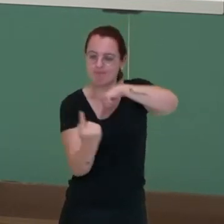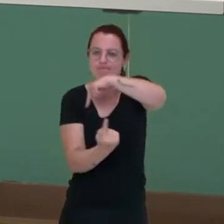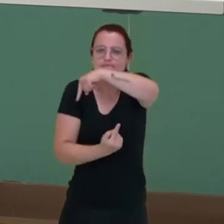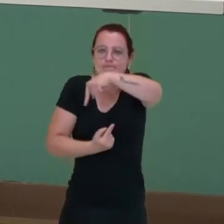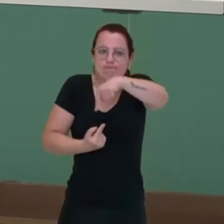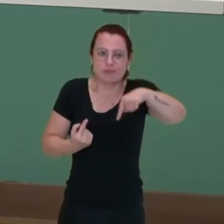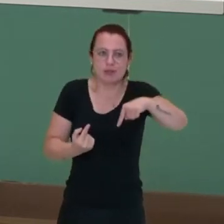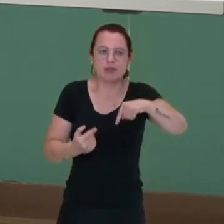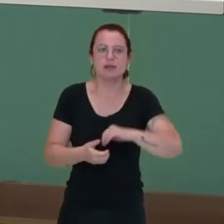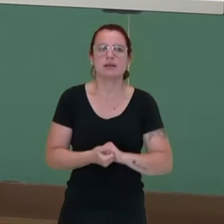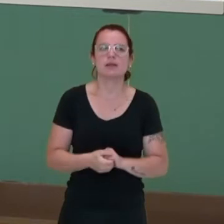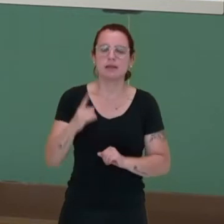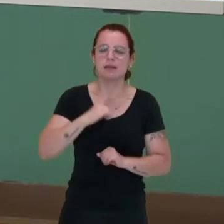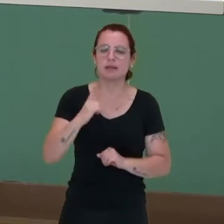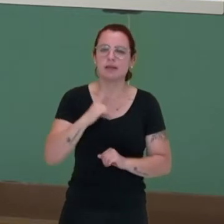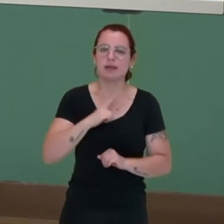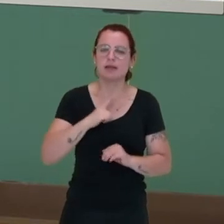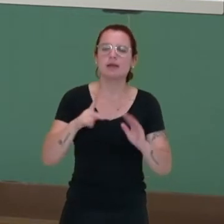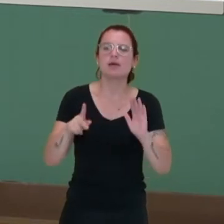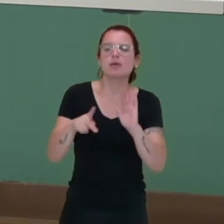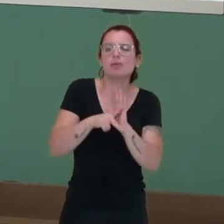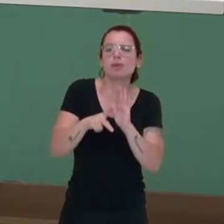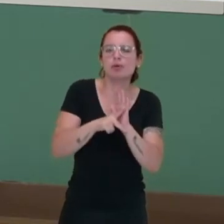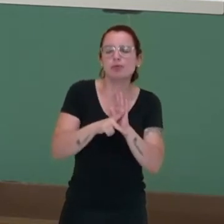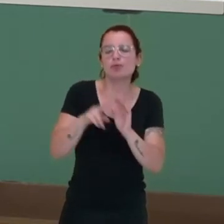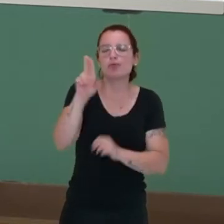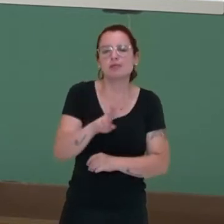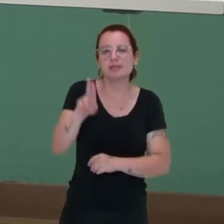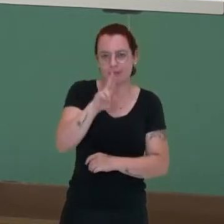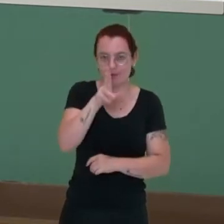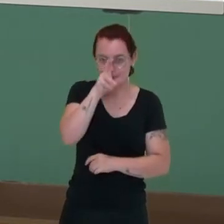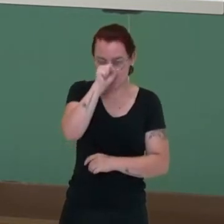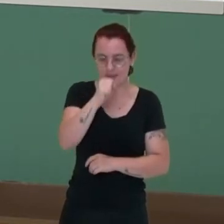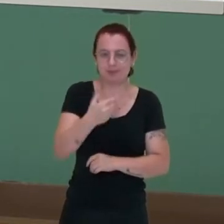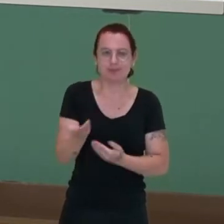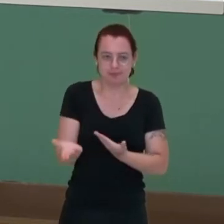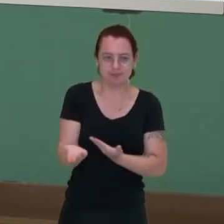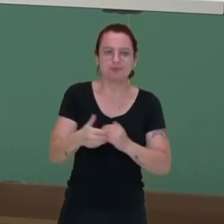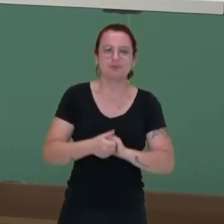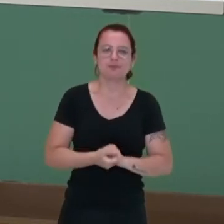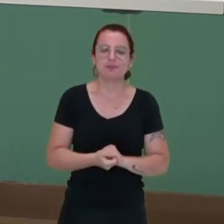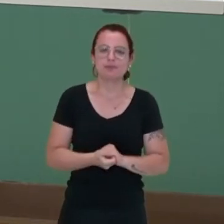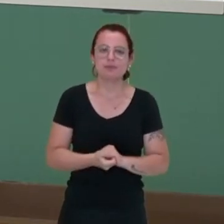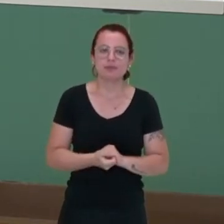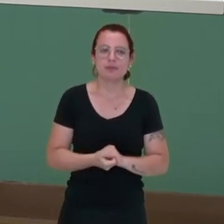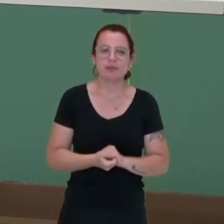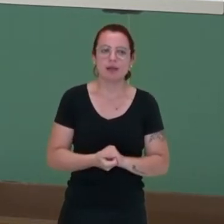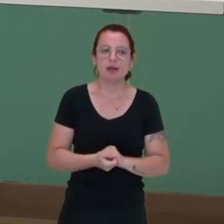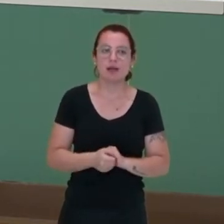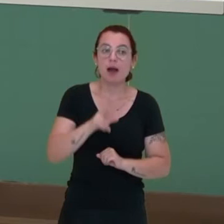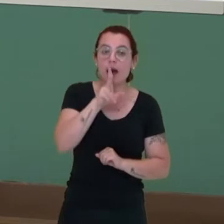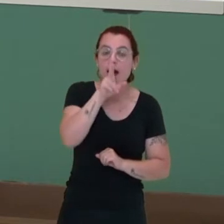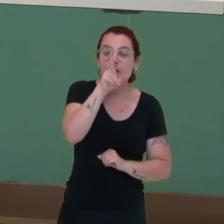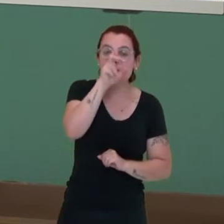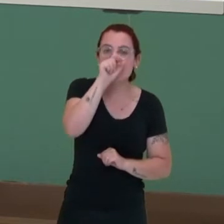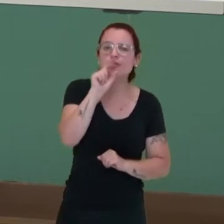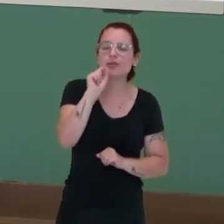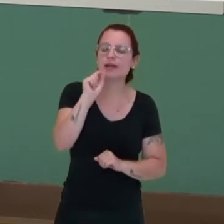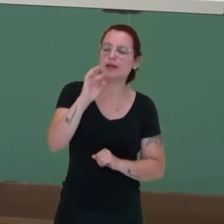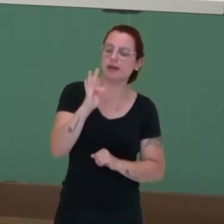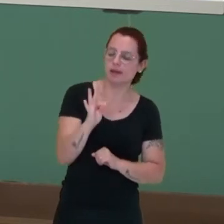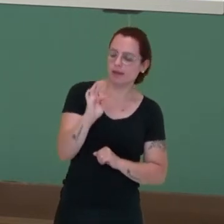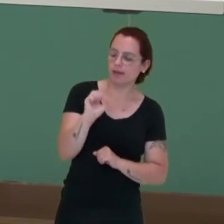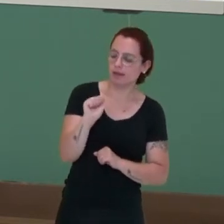trajetória do objeto, no caso, realizar essa força centrípeta. Então, assim, a força tangencial, ela está relacionada com